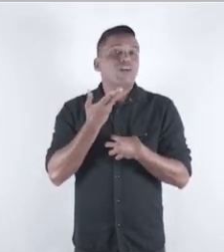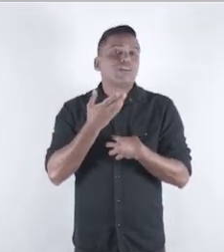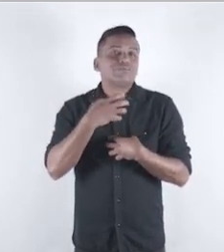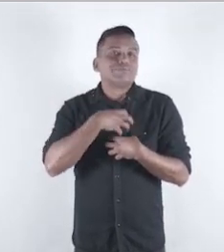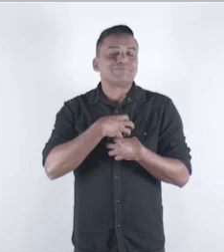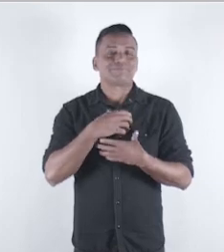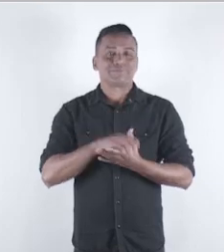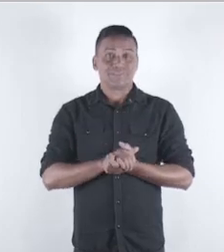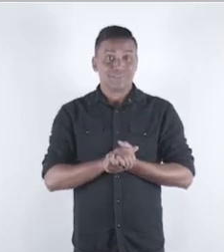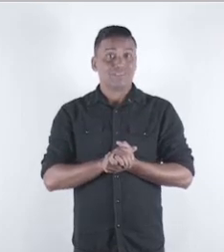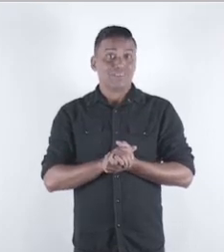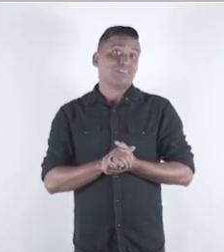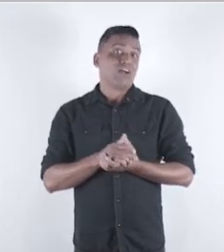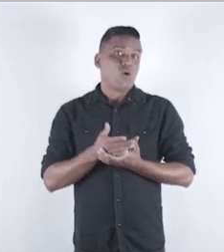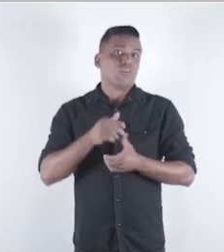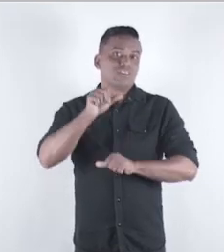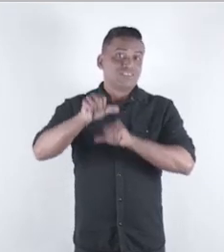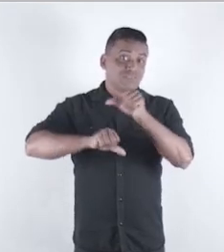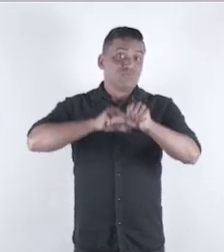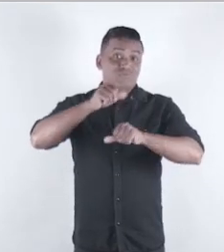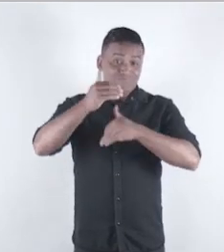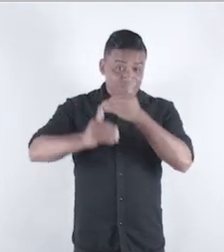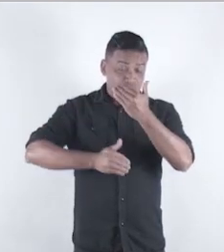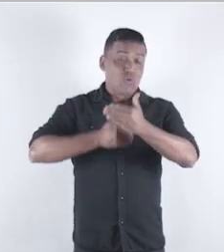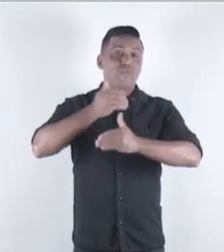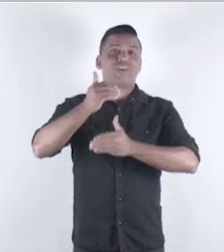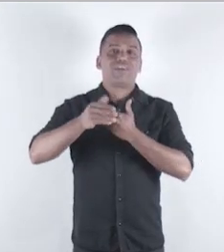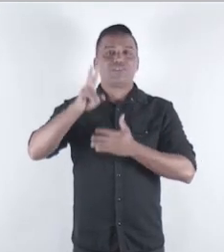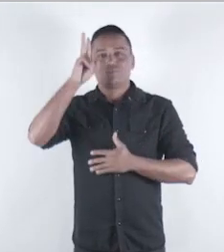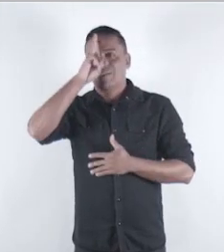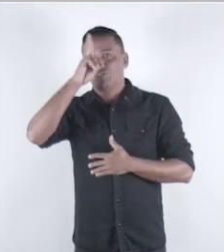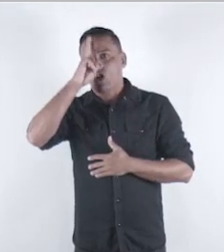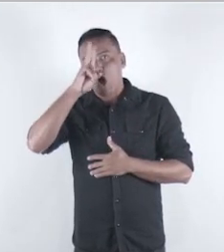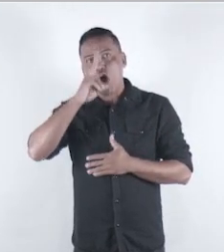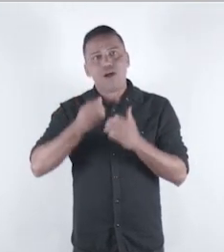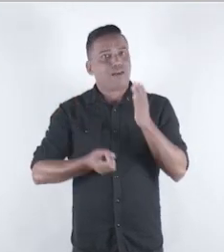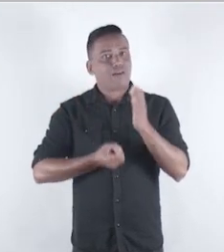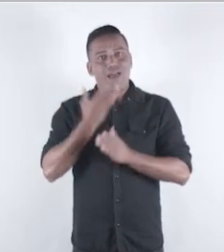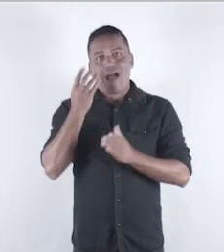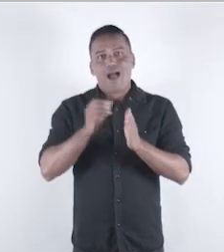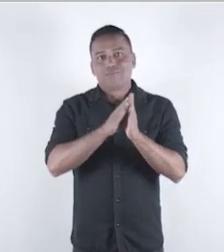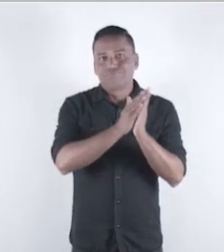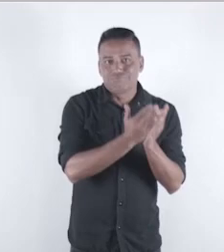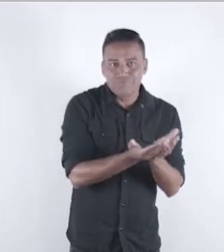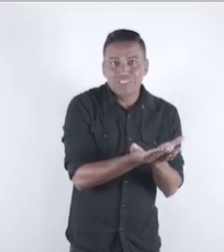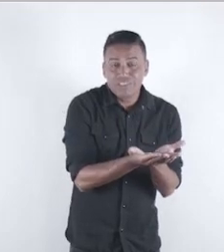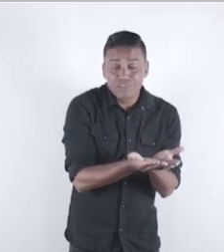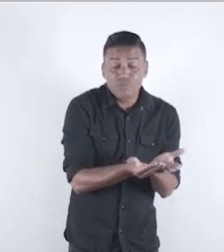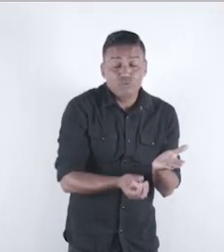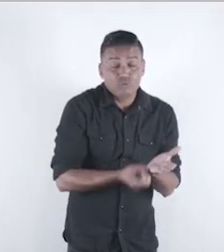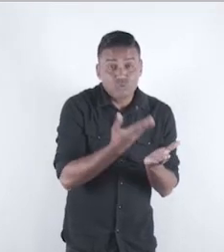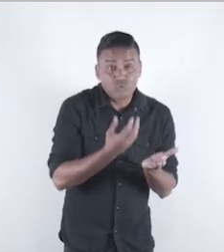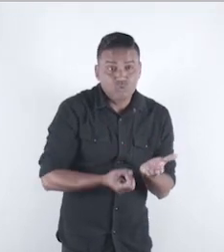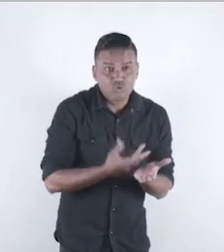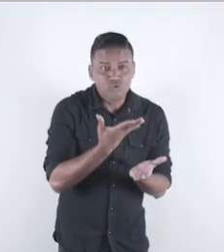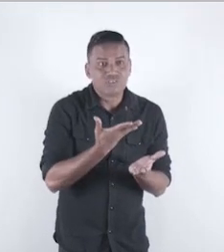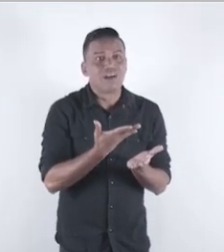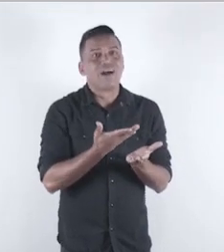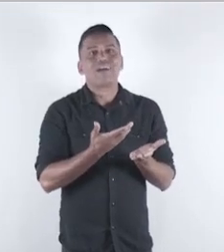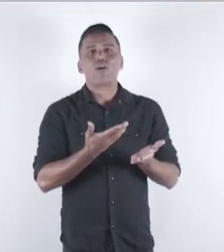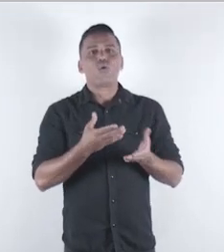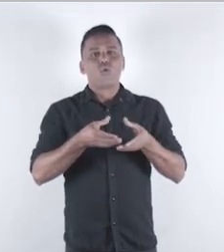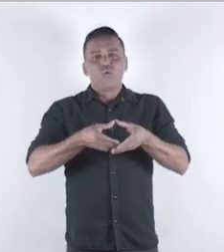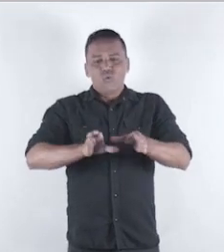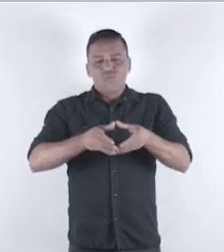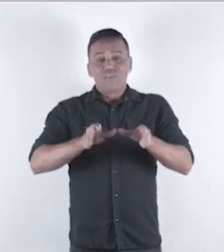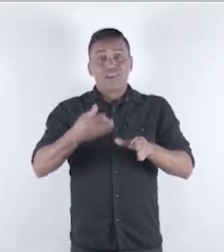fio sensorial ia sendo desenvolvido na nossa história, que estava em criação, né, em nascimento, eu comecei a conviver com